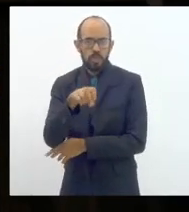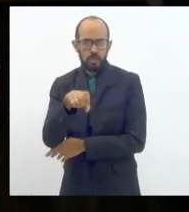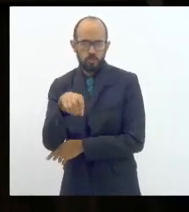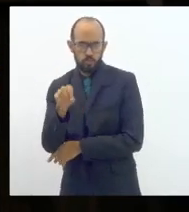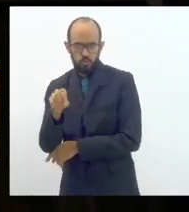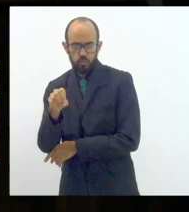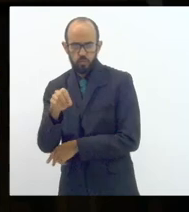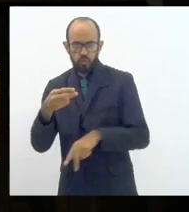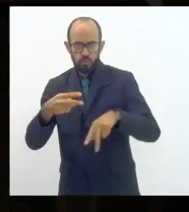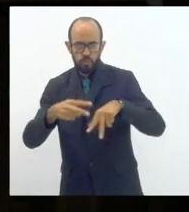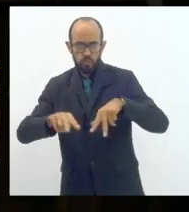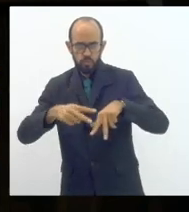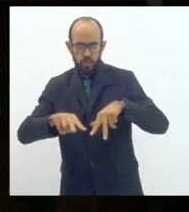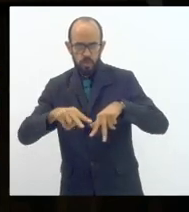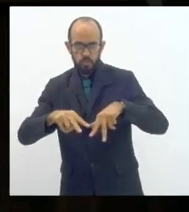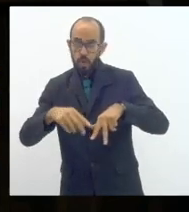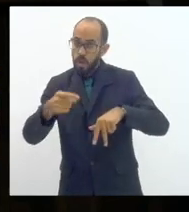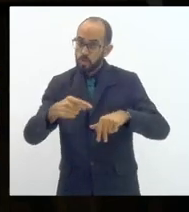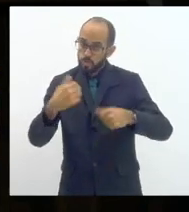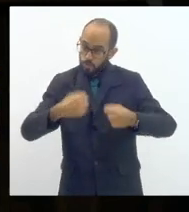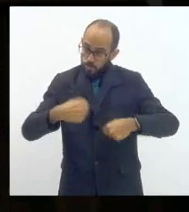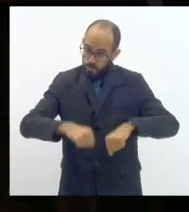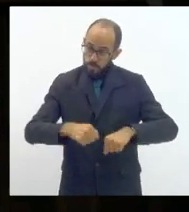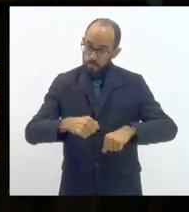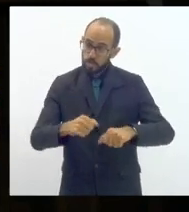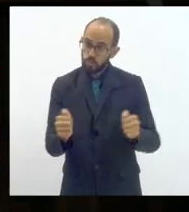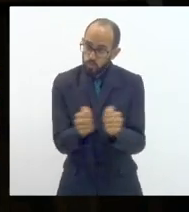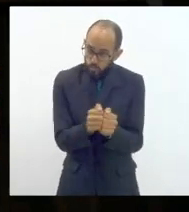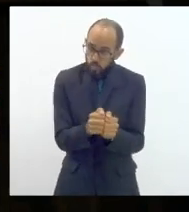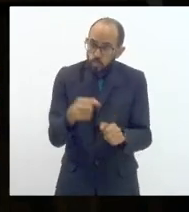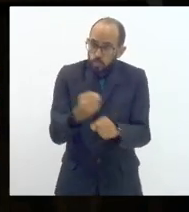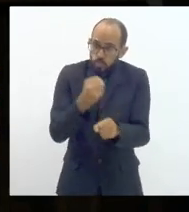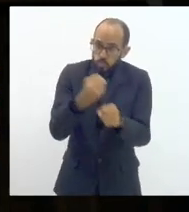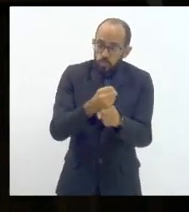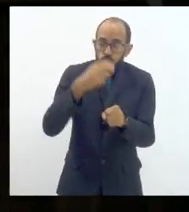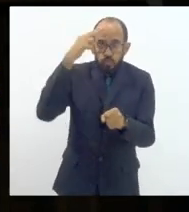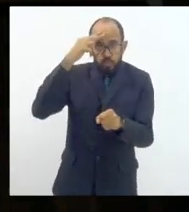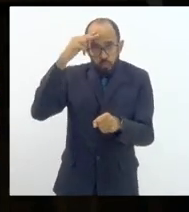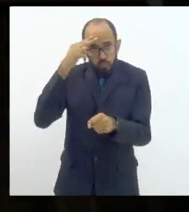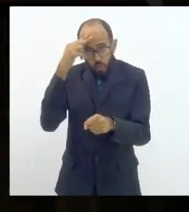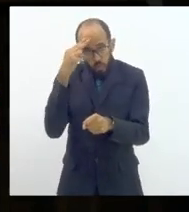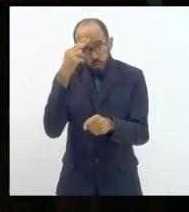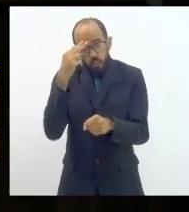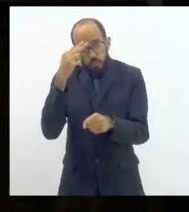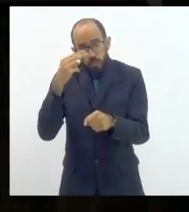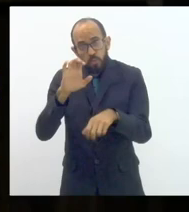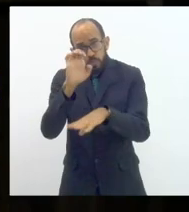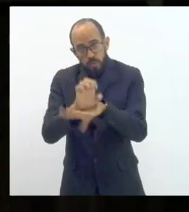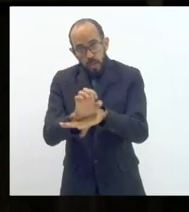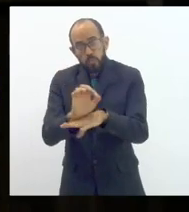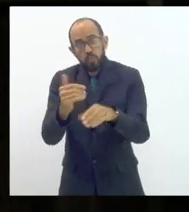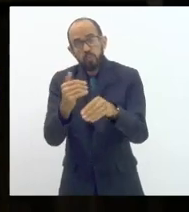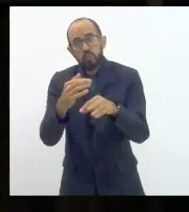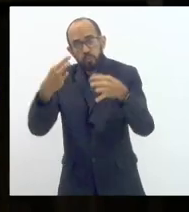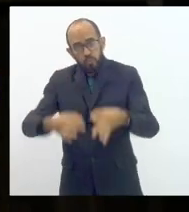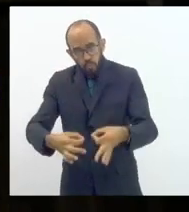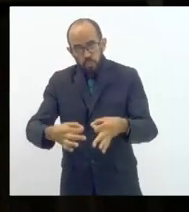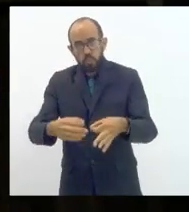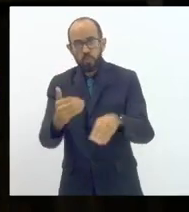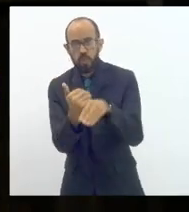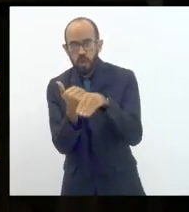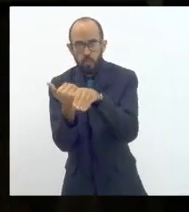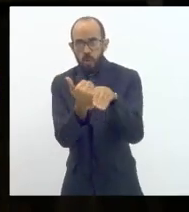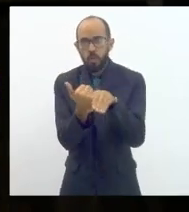sonho, que acredito que não é só meu. Juntos, vamos fazer de um Estado mais justo e igualitário. Bom,